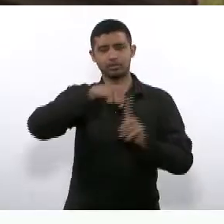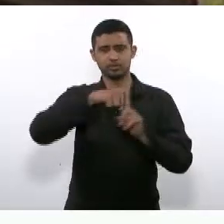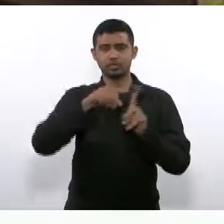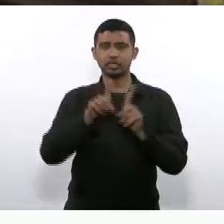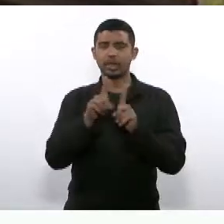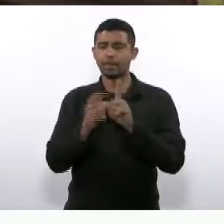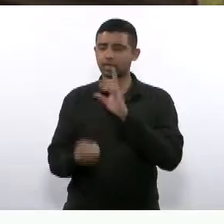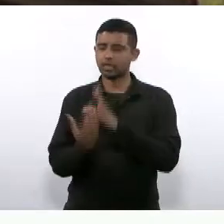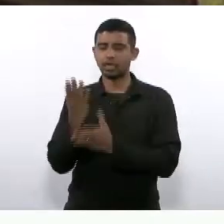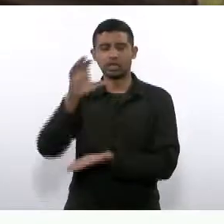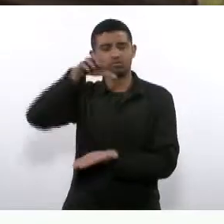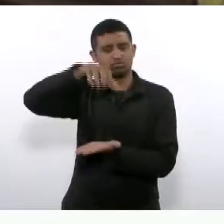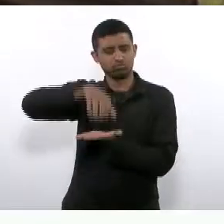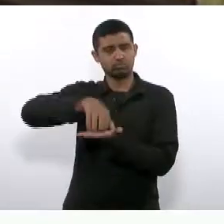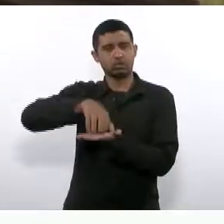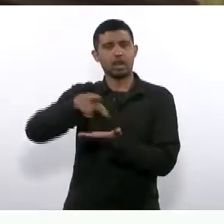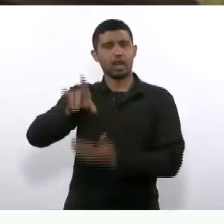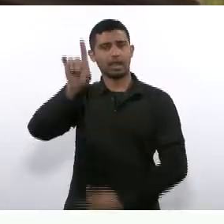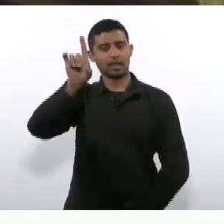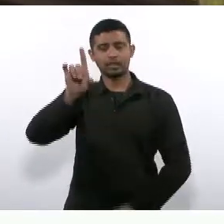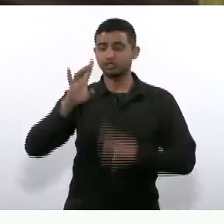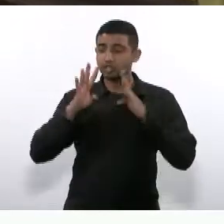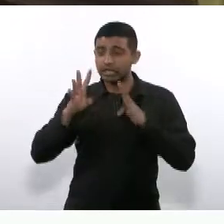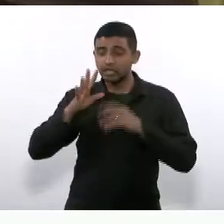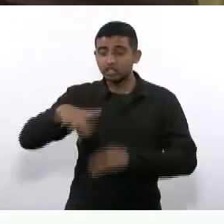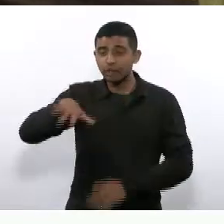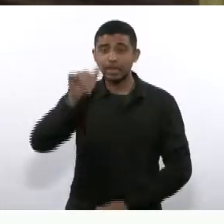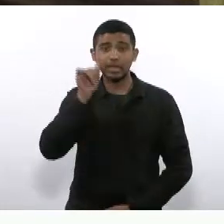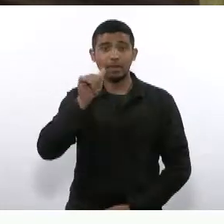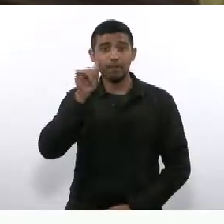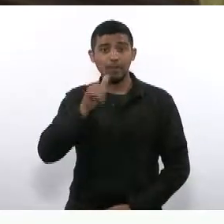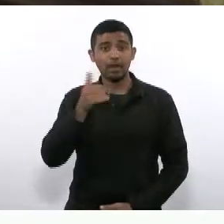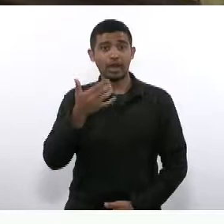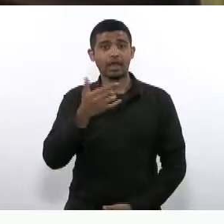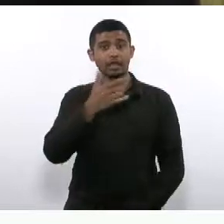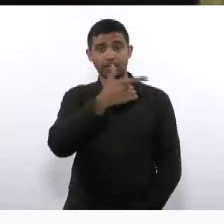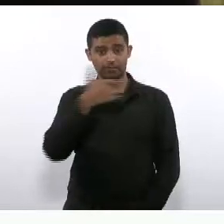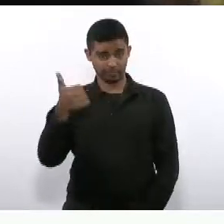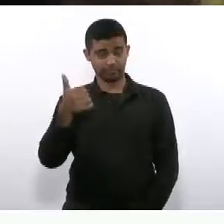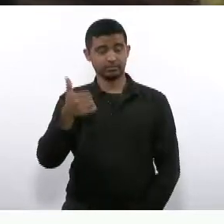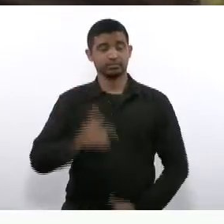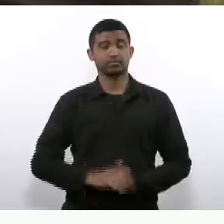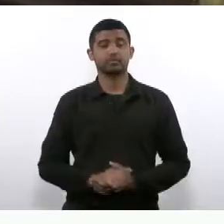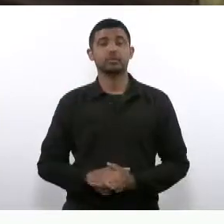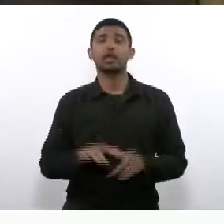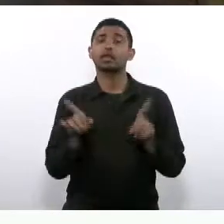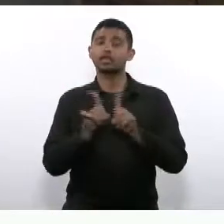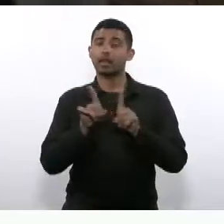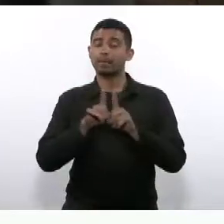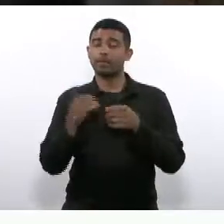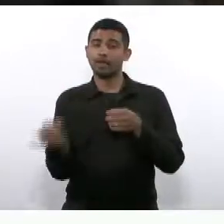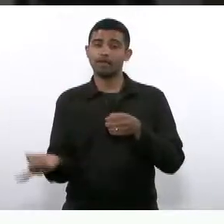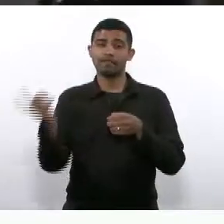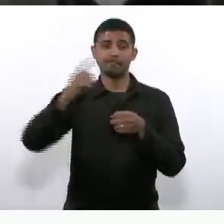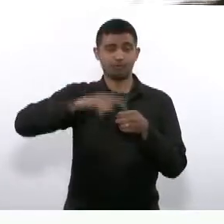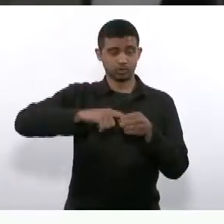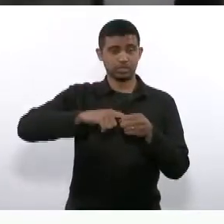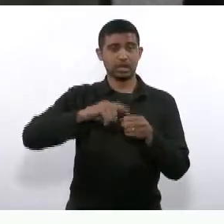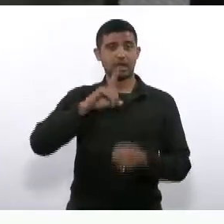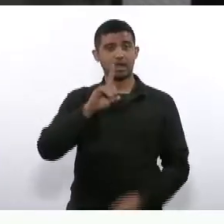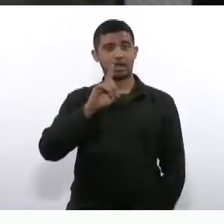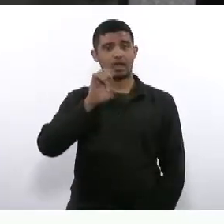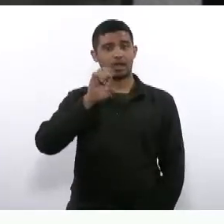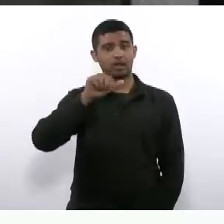núcleo de direitos núcleo de atendimento à mulher na 21ª, e o retorno da DEAN